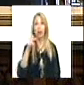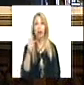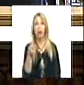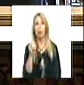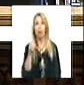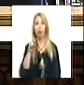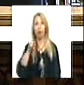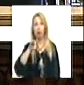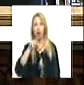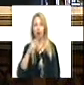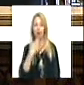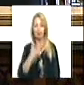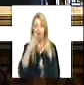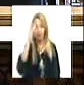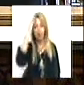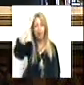Por favor.